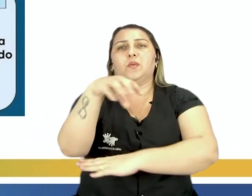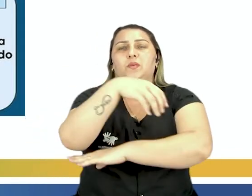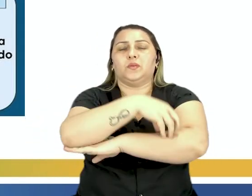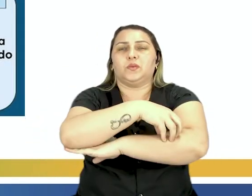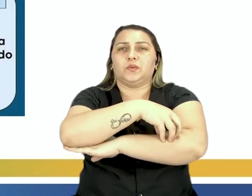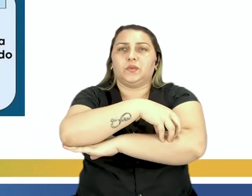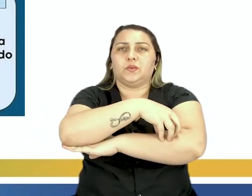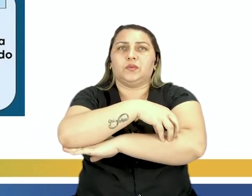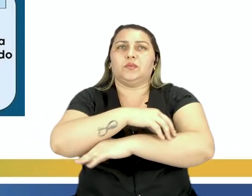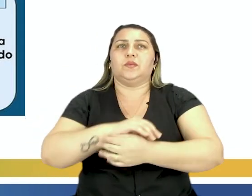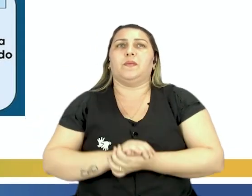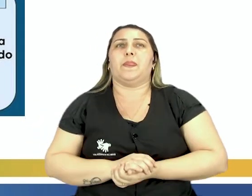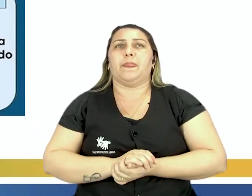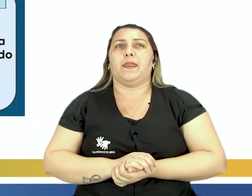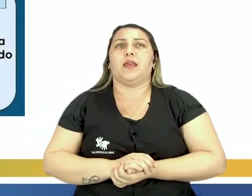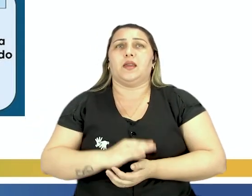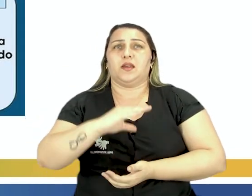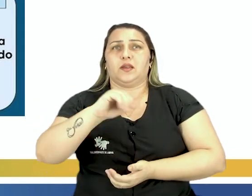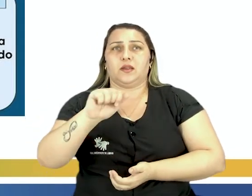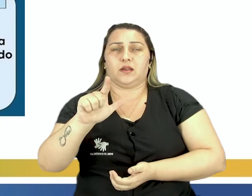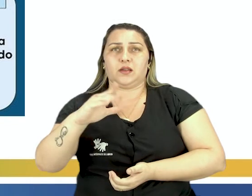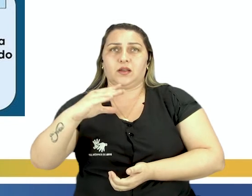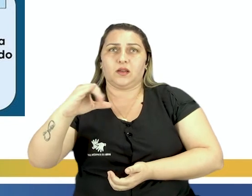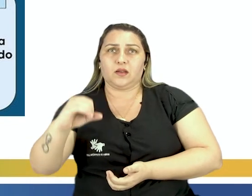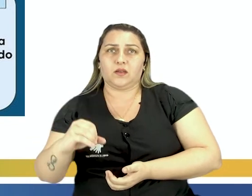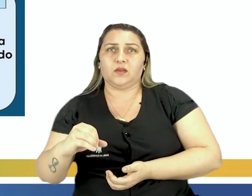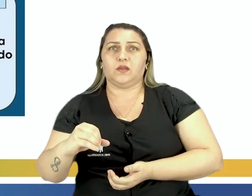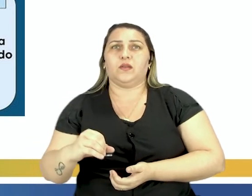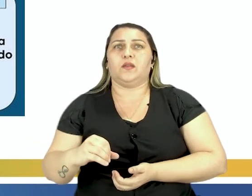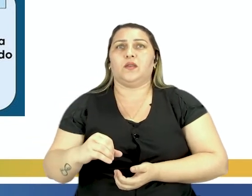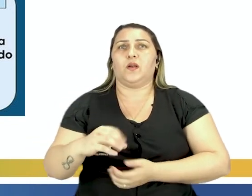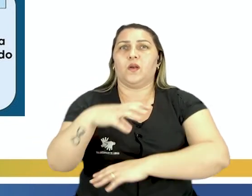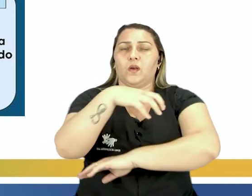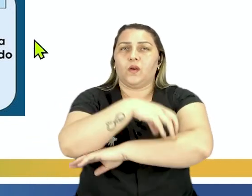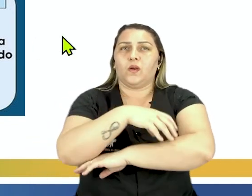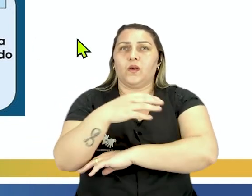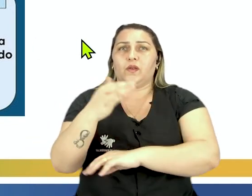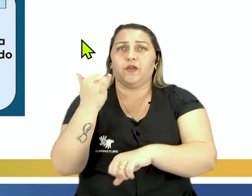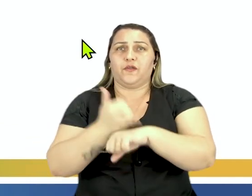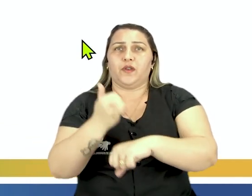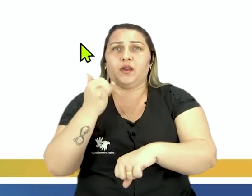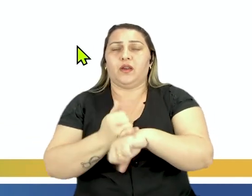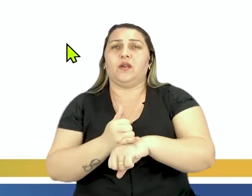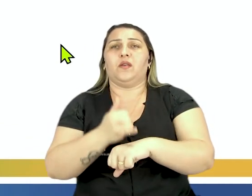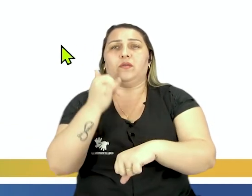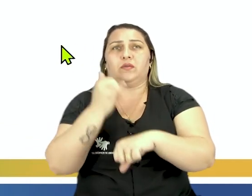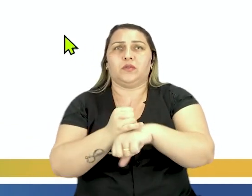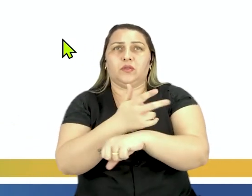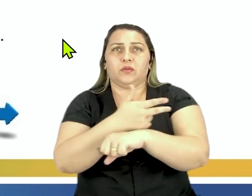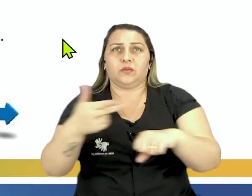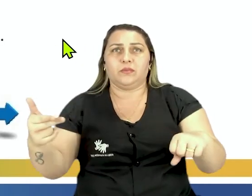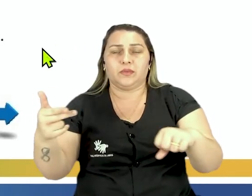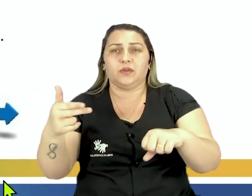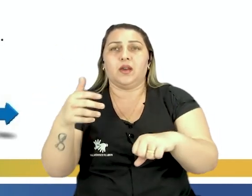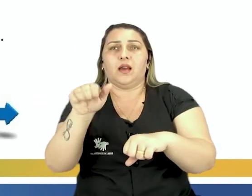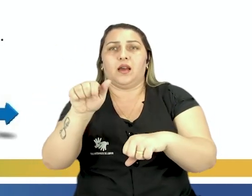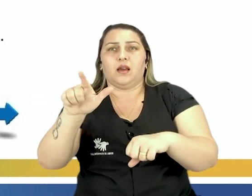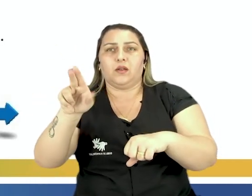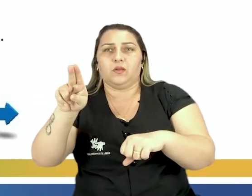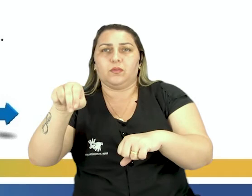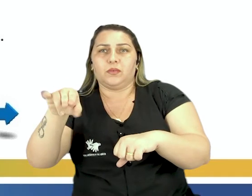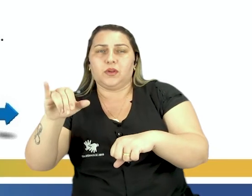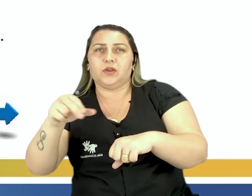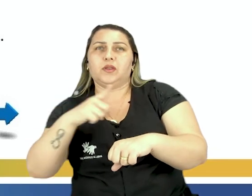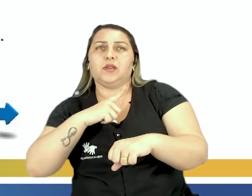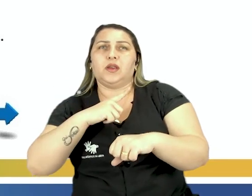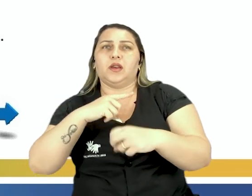algumas aplicações, como óxido de cálcio, óxido de ferro, óxido de alumínio. Nós temos